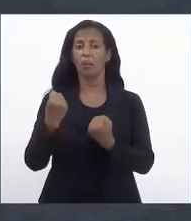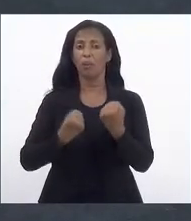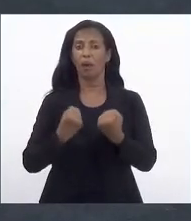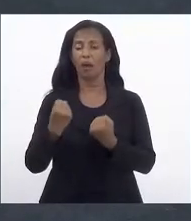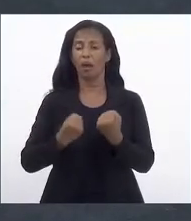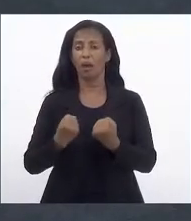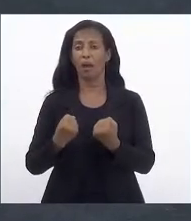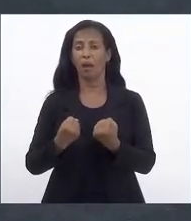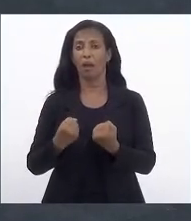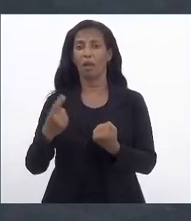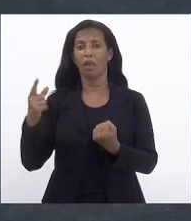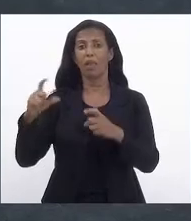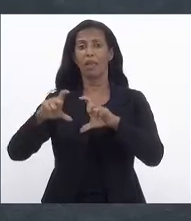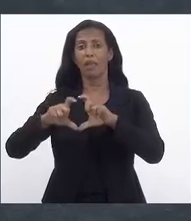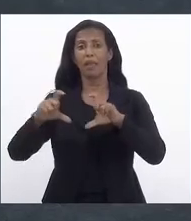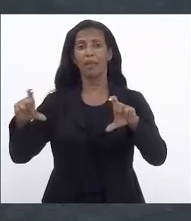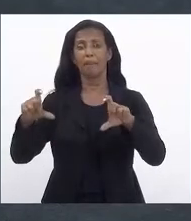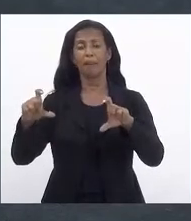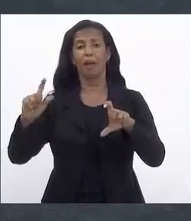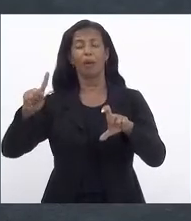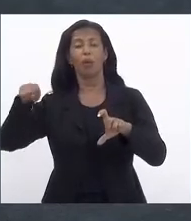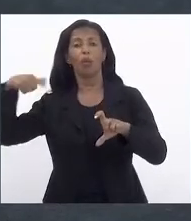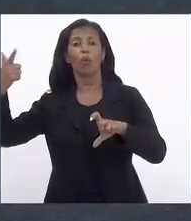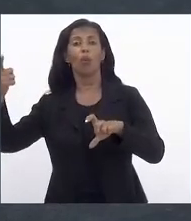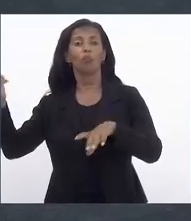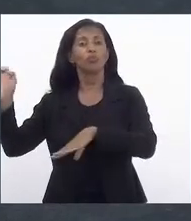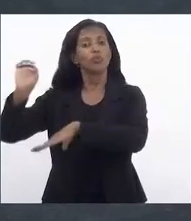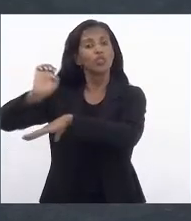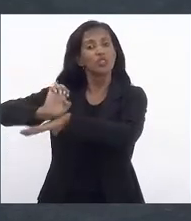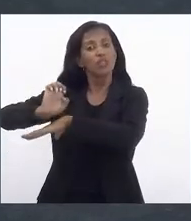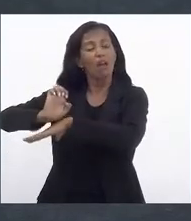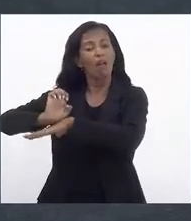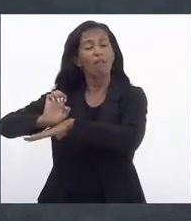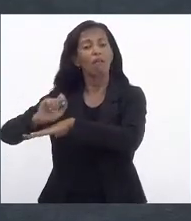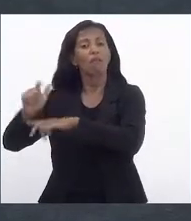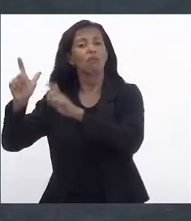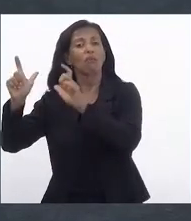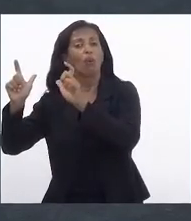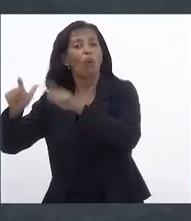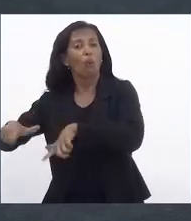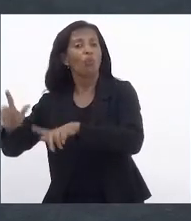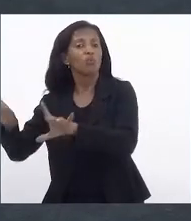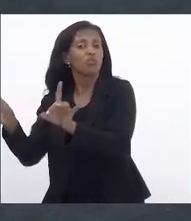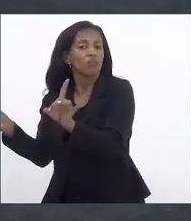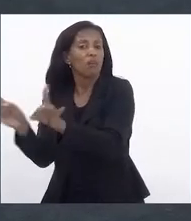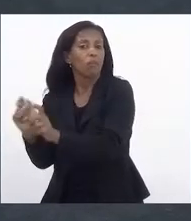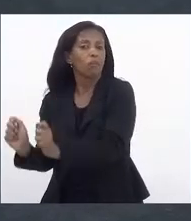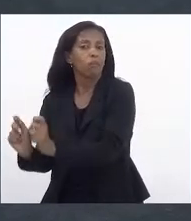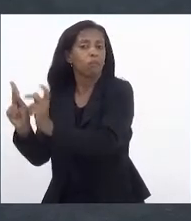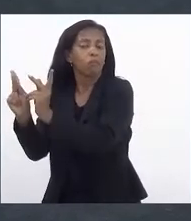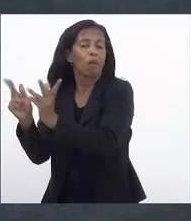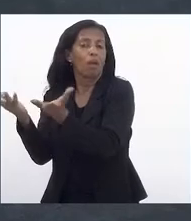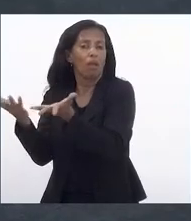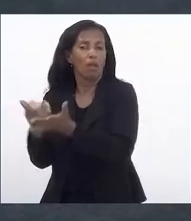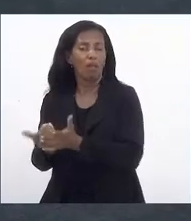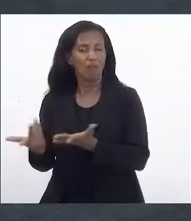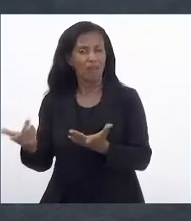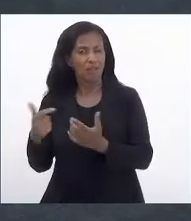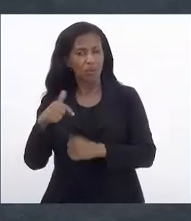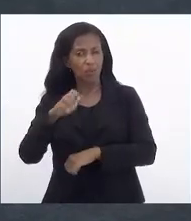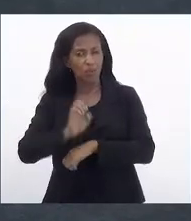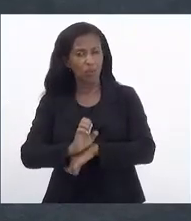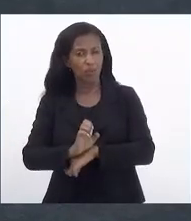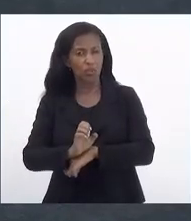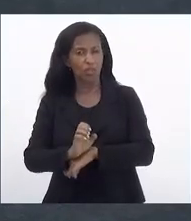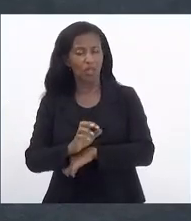Janeiro e emplacam os carros nos estados onde já estão desburocratizados fazendo assim com que o estado do Rio de Janeiro